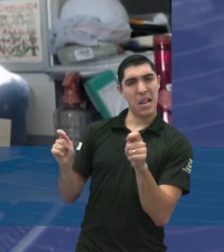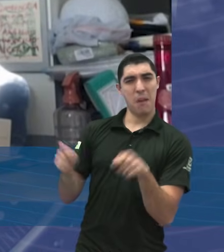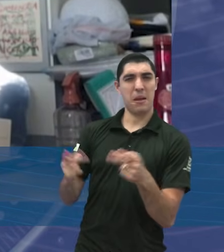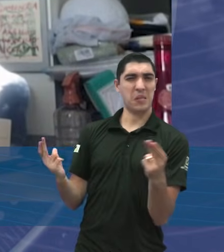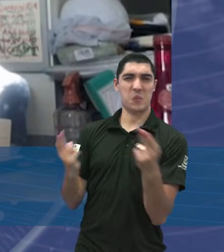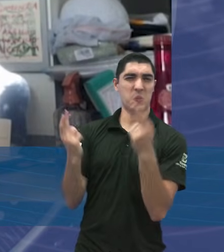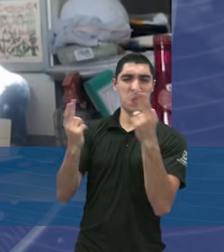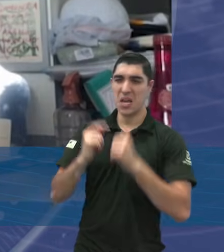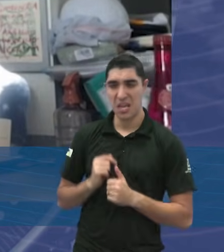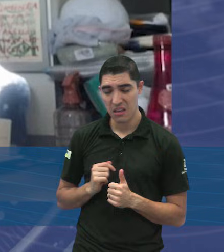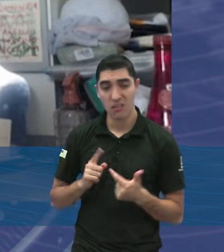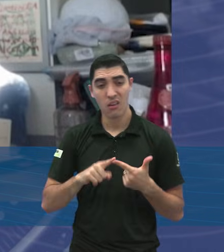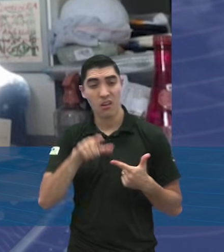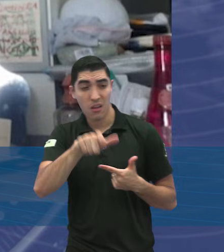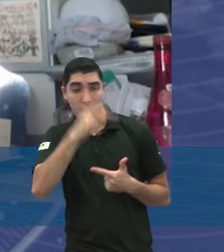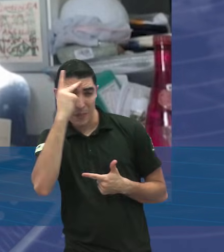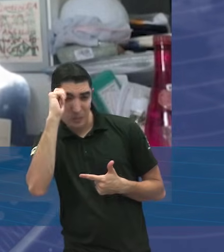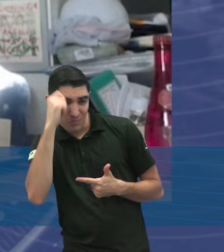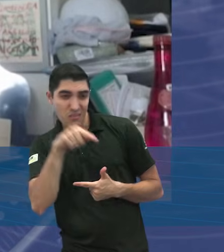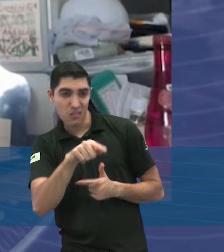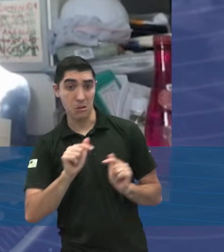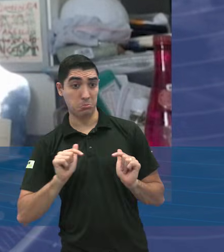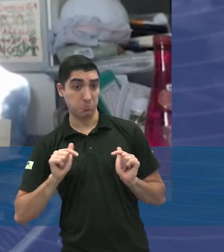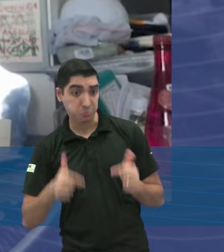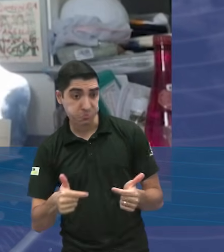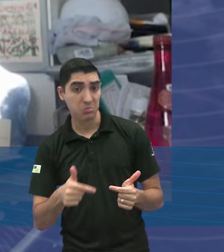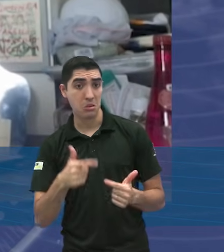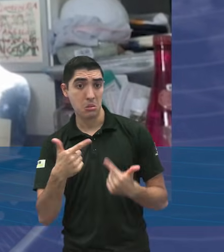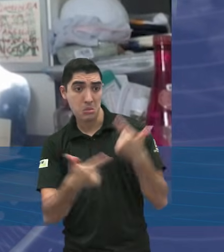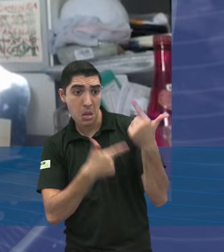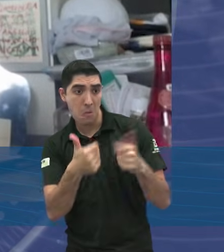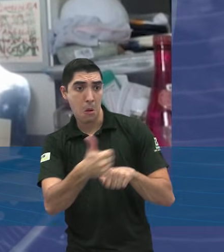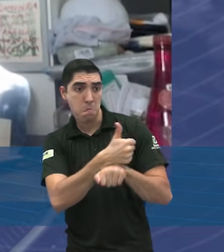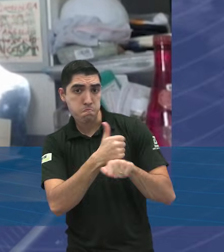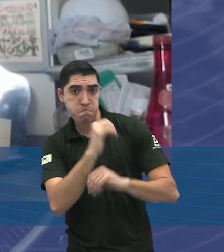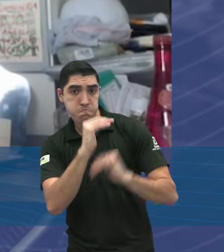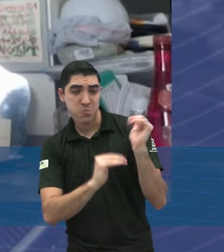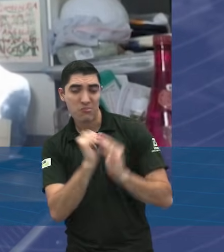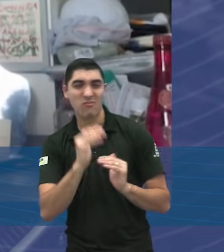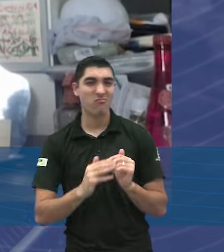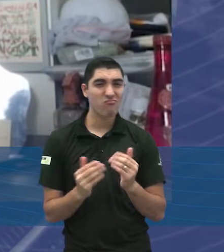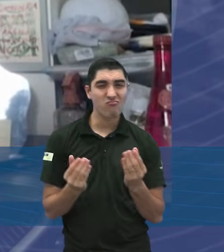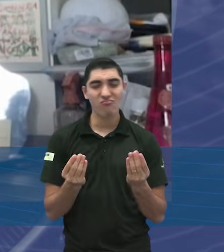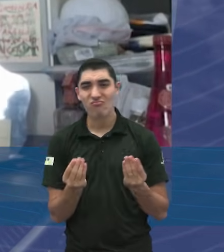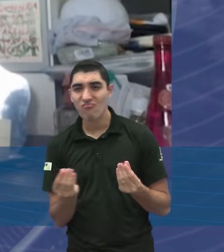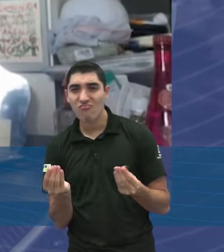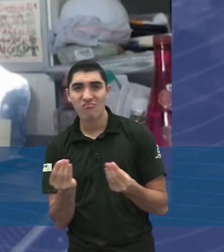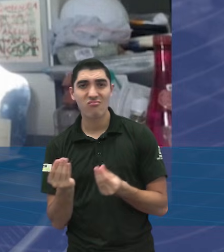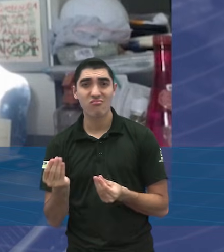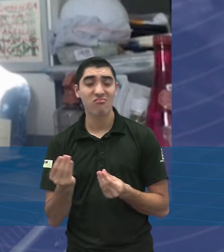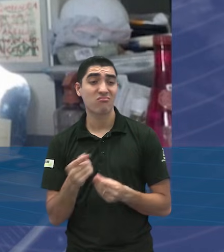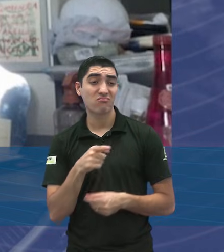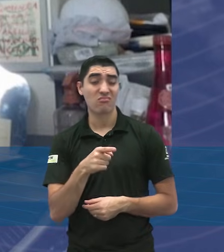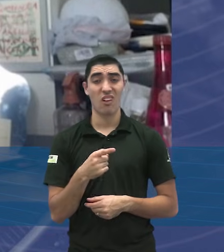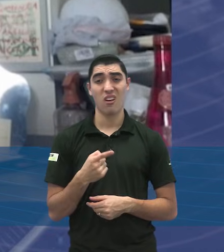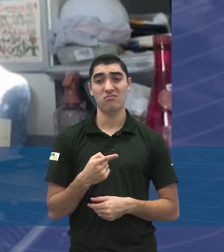e que são menos, enfim, ativas em profissões, porque elas não estão em espaço de poder,